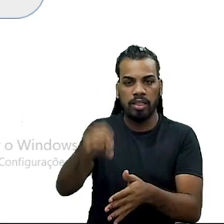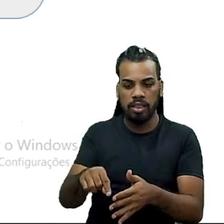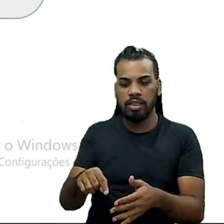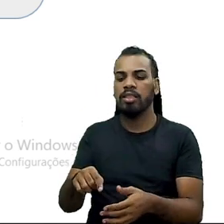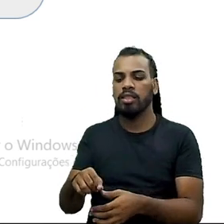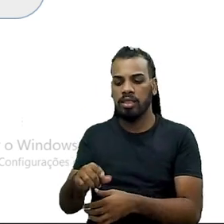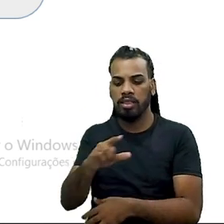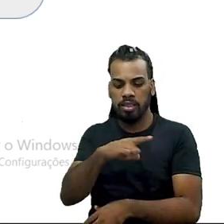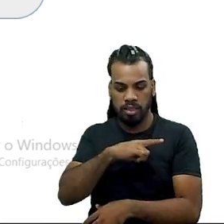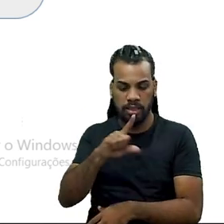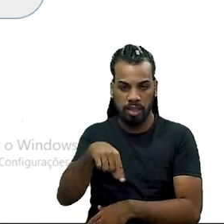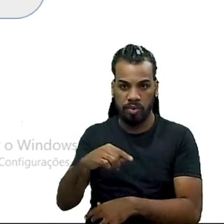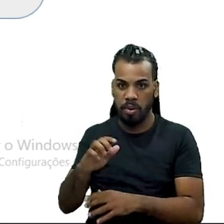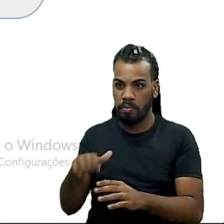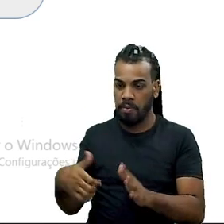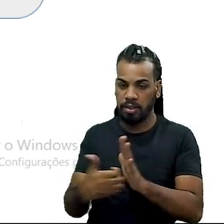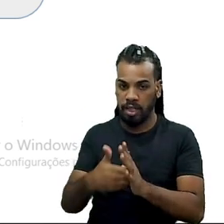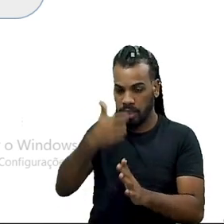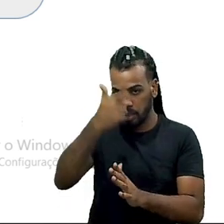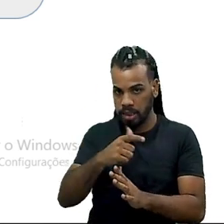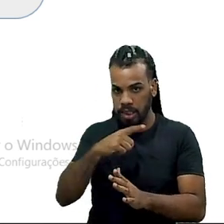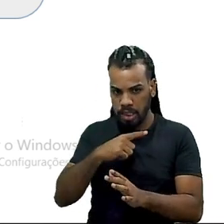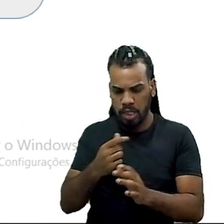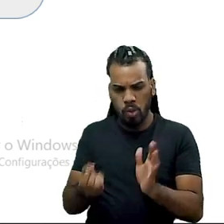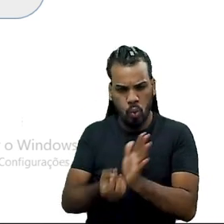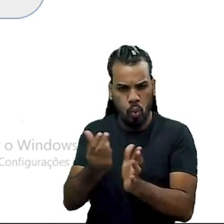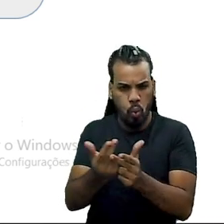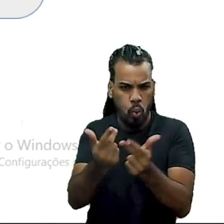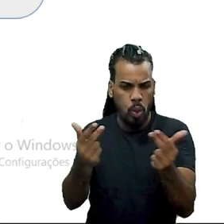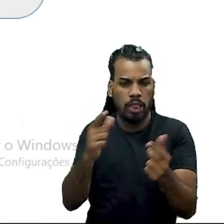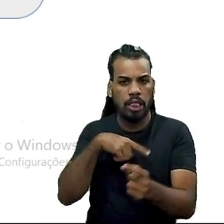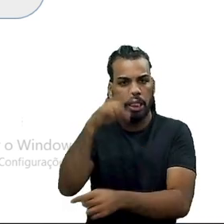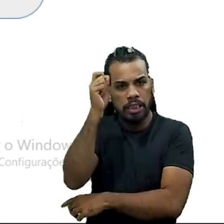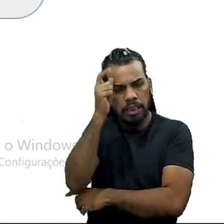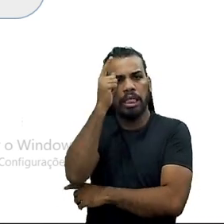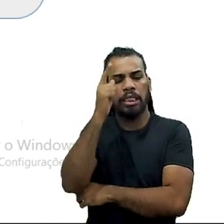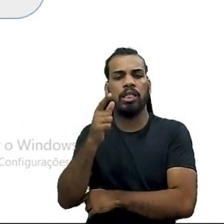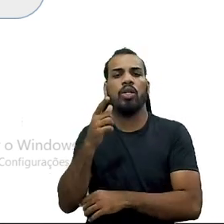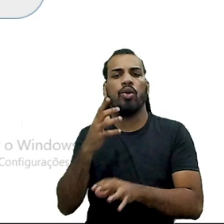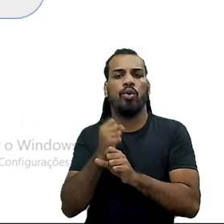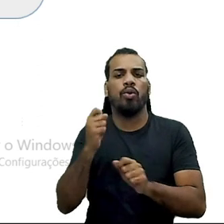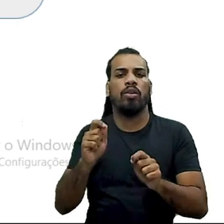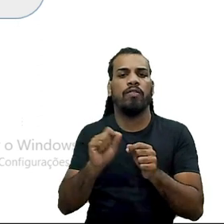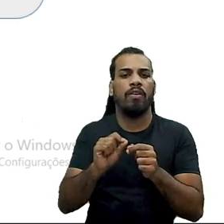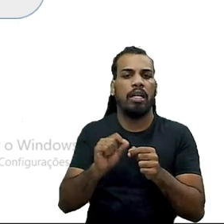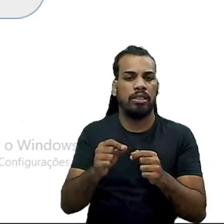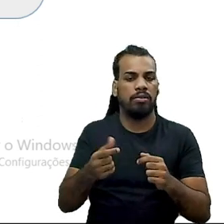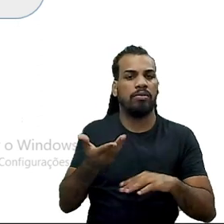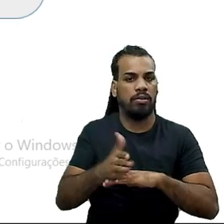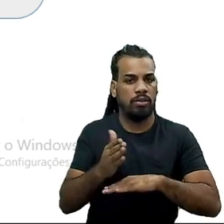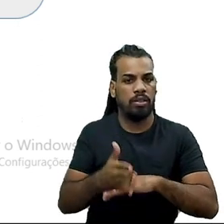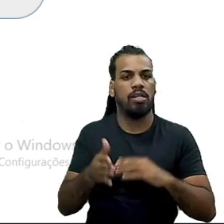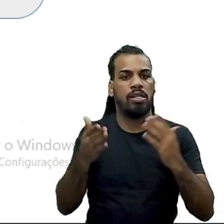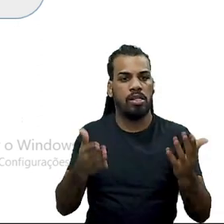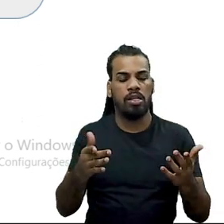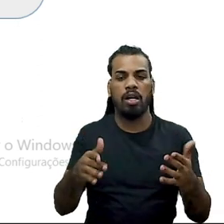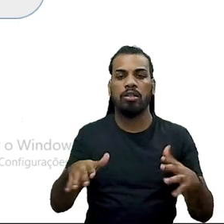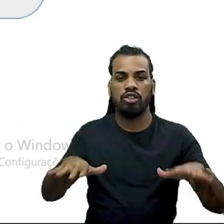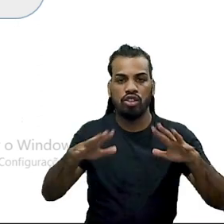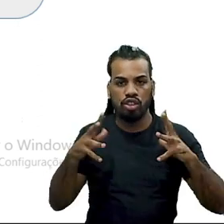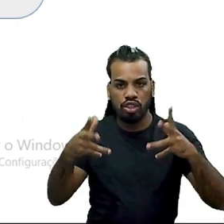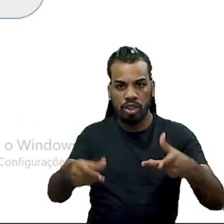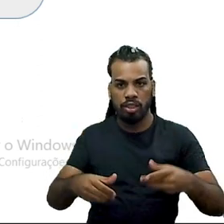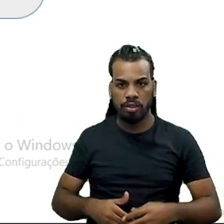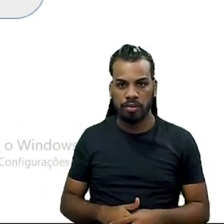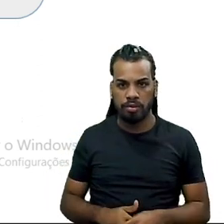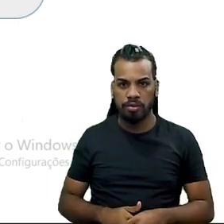o empresário tem vários itens, vários produtos, mas ele tem uma ideia da margem de lucro que ele vem praticando, uma média geral.